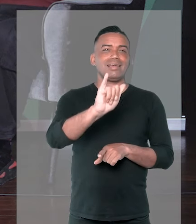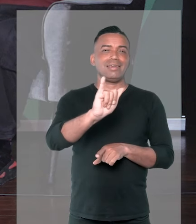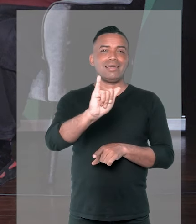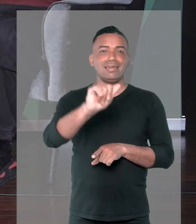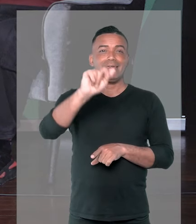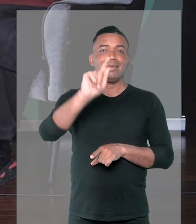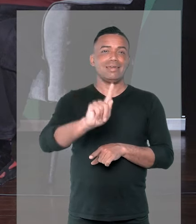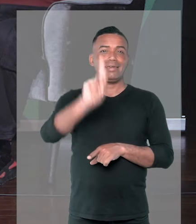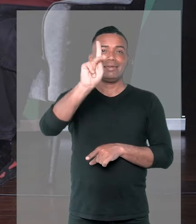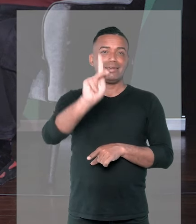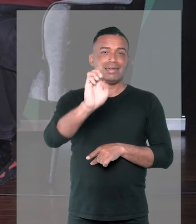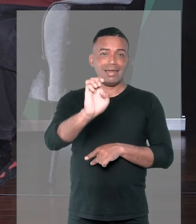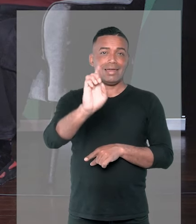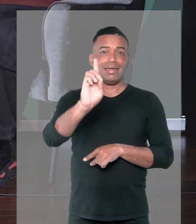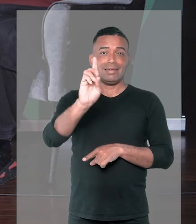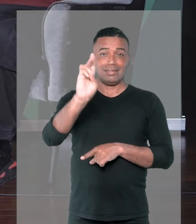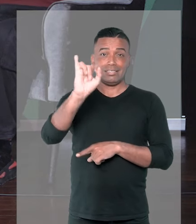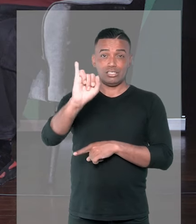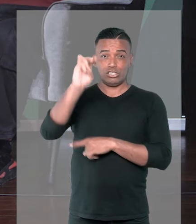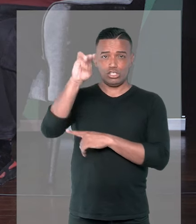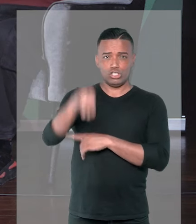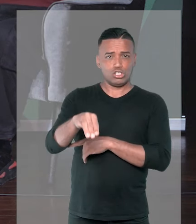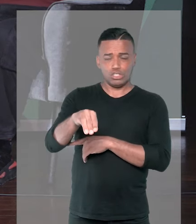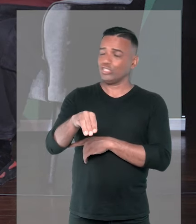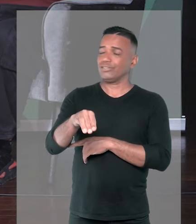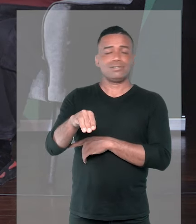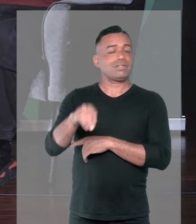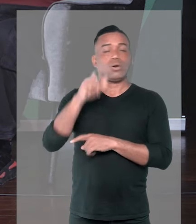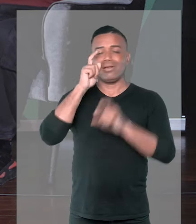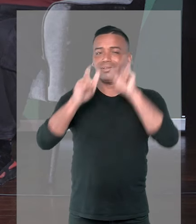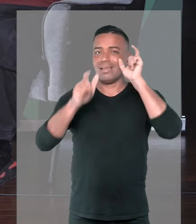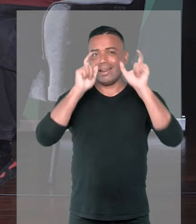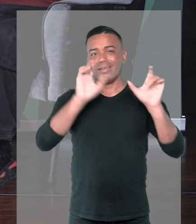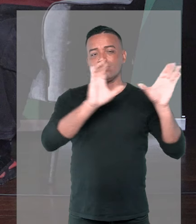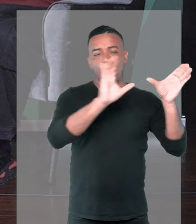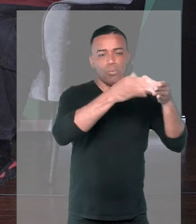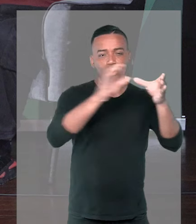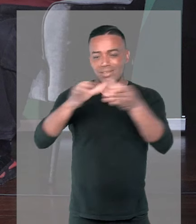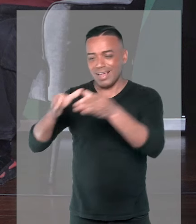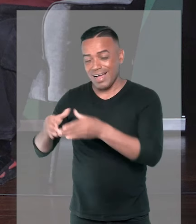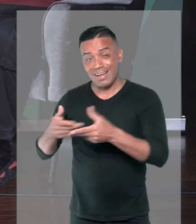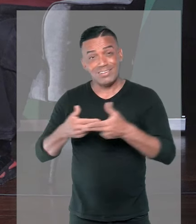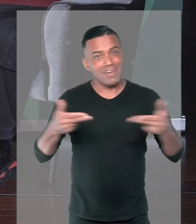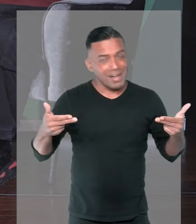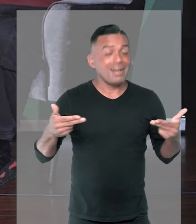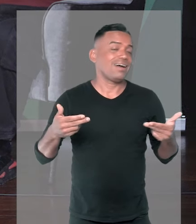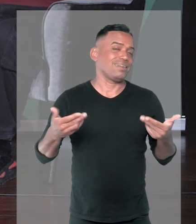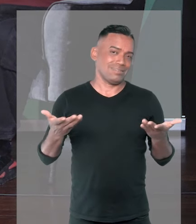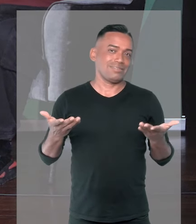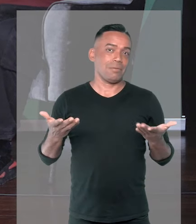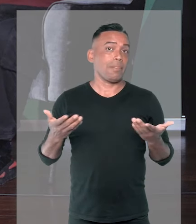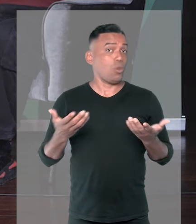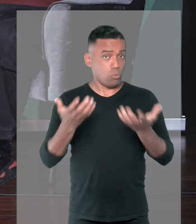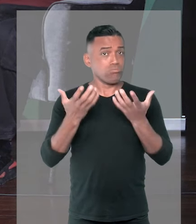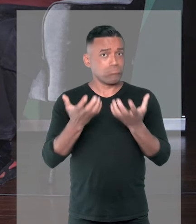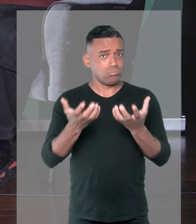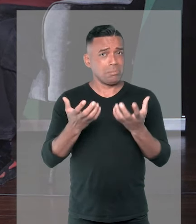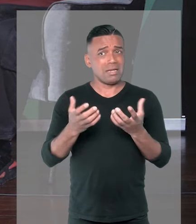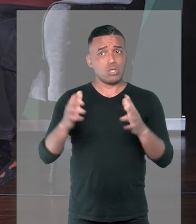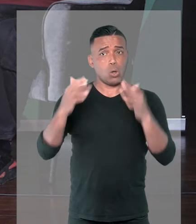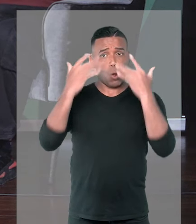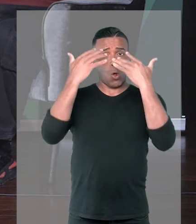profissional Essa vida é de interesse de muitos comunidades talvez e eu quero que ela seja Mas eu não quero que ninguém esteja